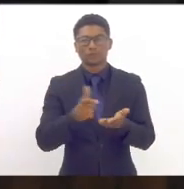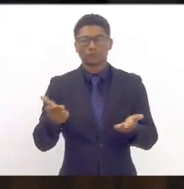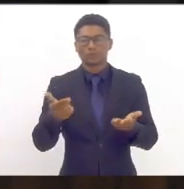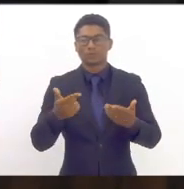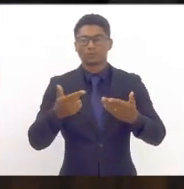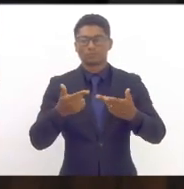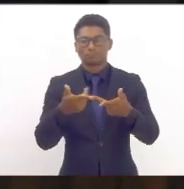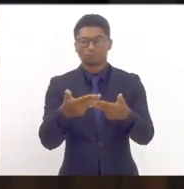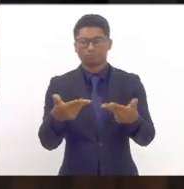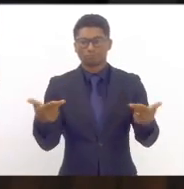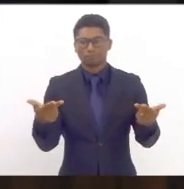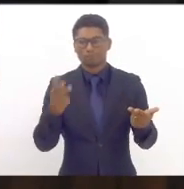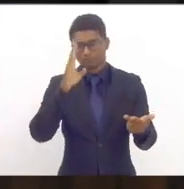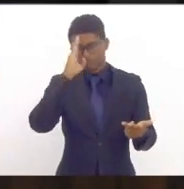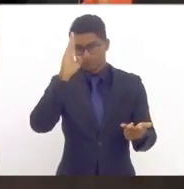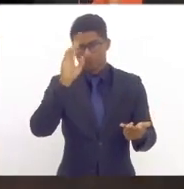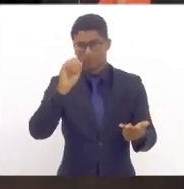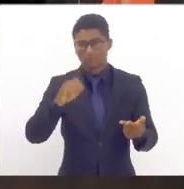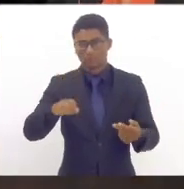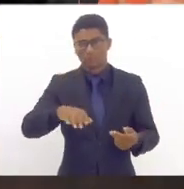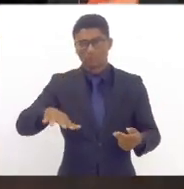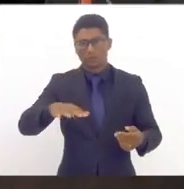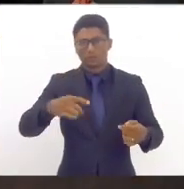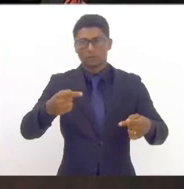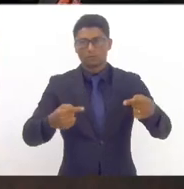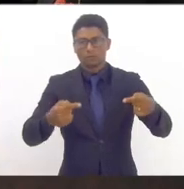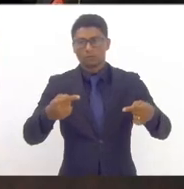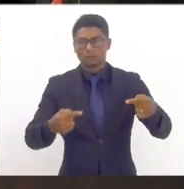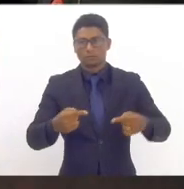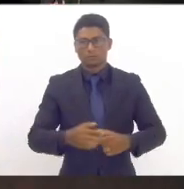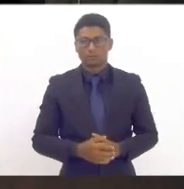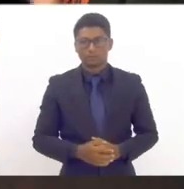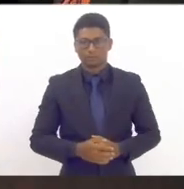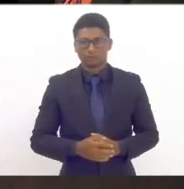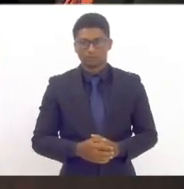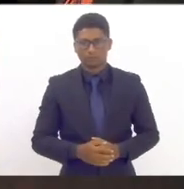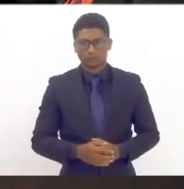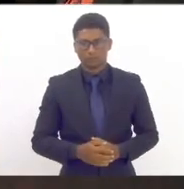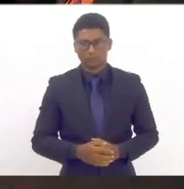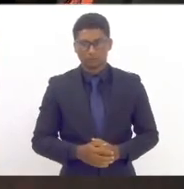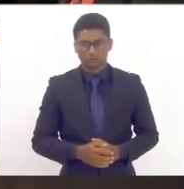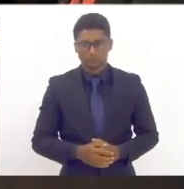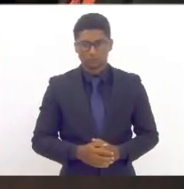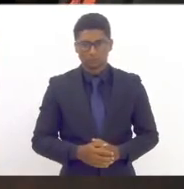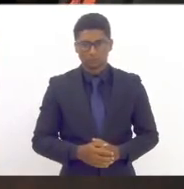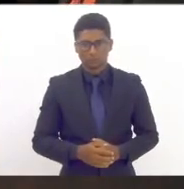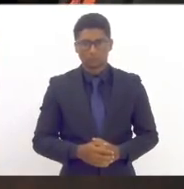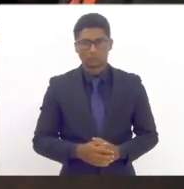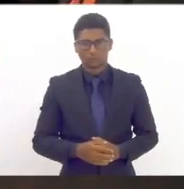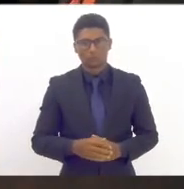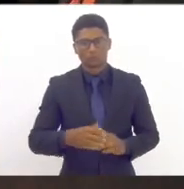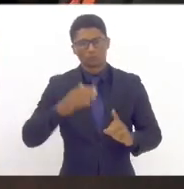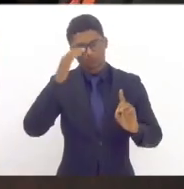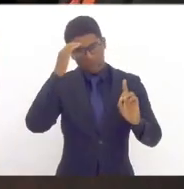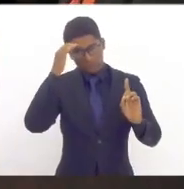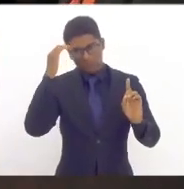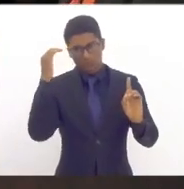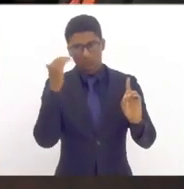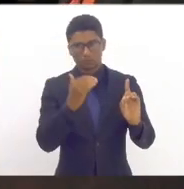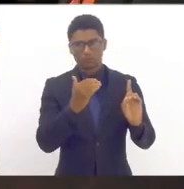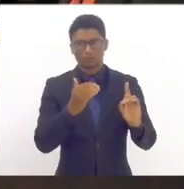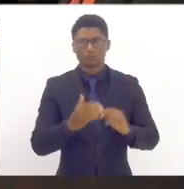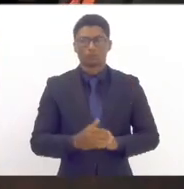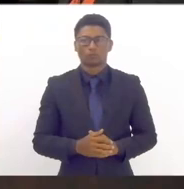Estado, principalmente nas pautas políticas, nas quais se especializou e conquistou credibilidade e respeito, não só do seu público, mas